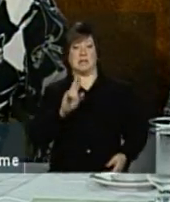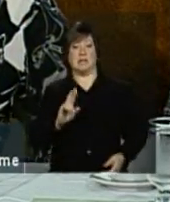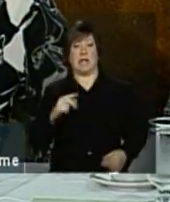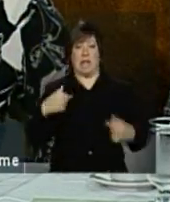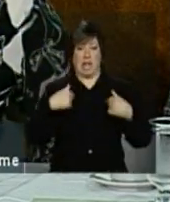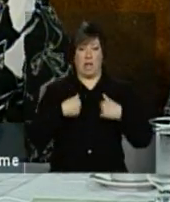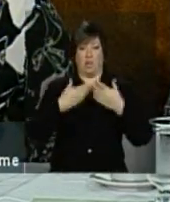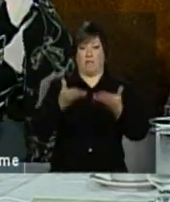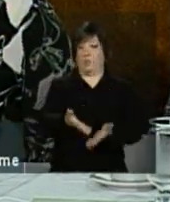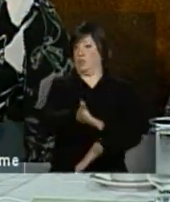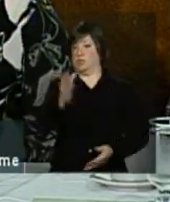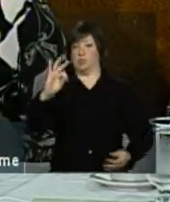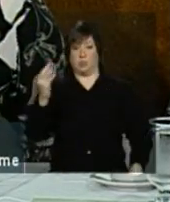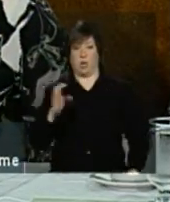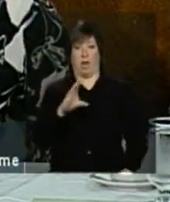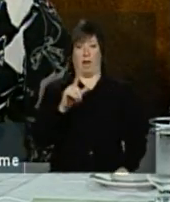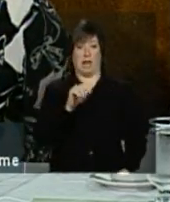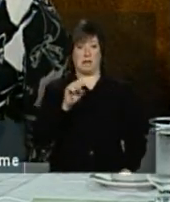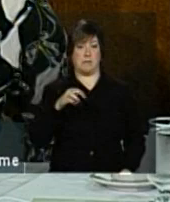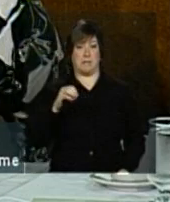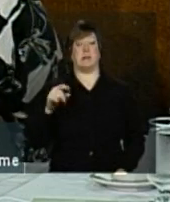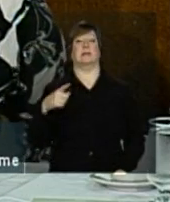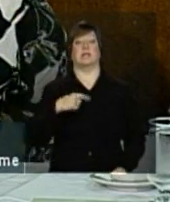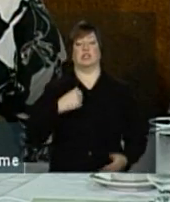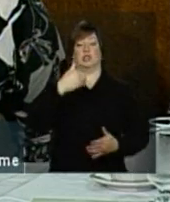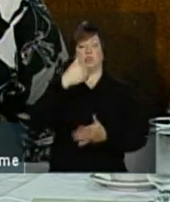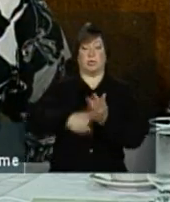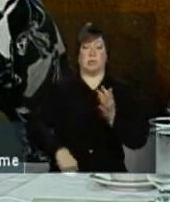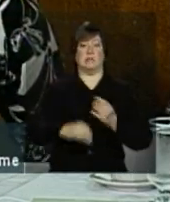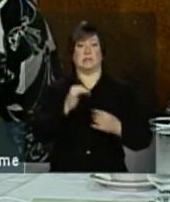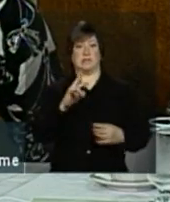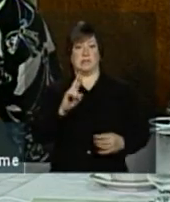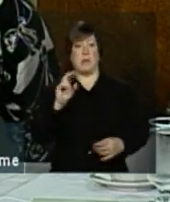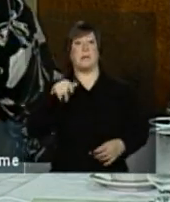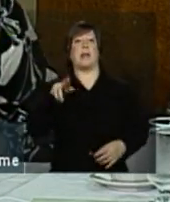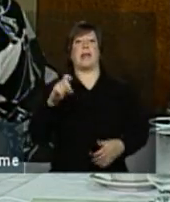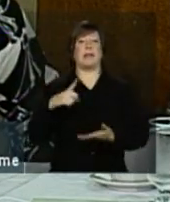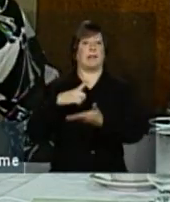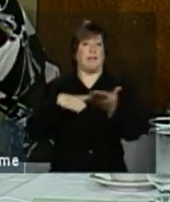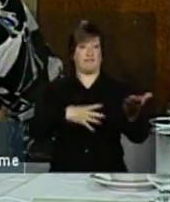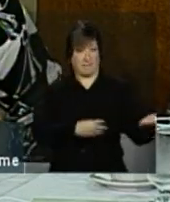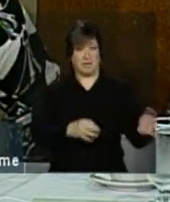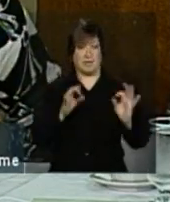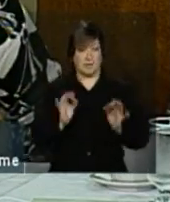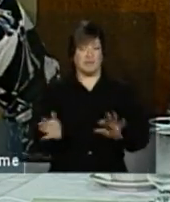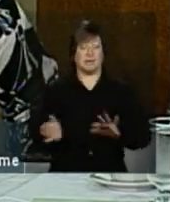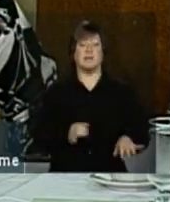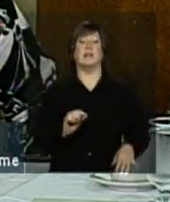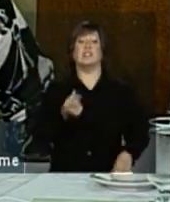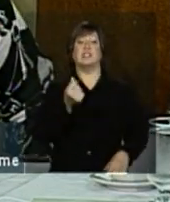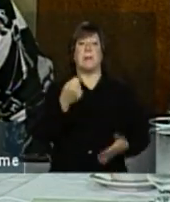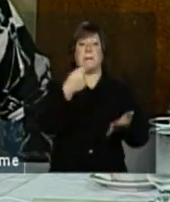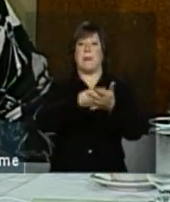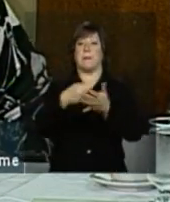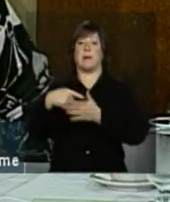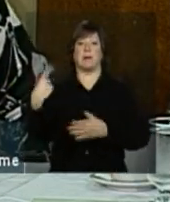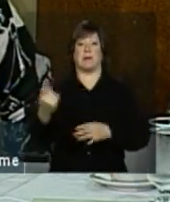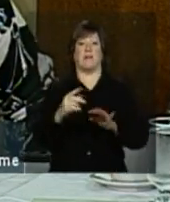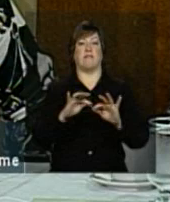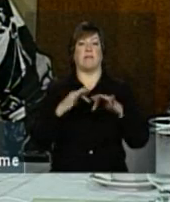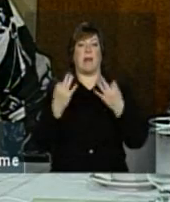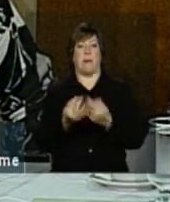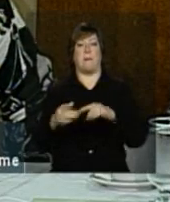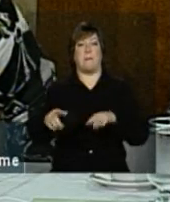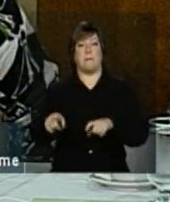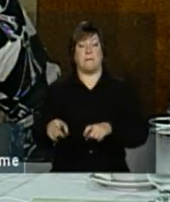os senhores certo desconto no Imposto de Renda para quem tem filho recurso paraa família pobre ter melhoria alívio a